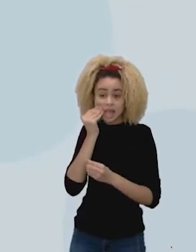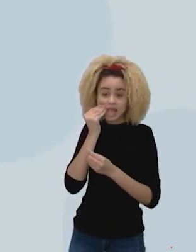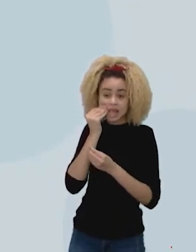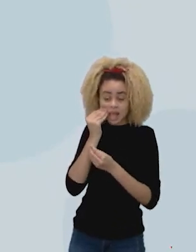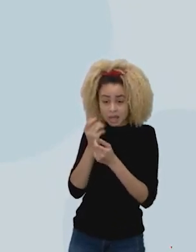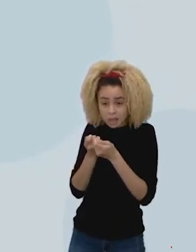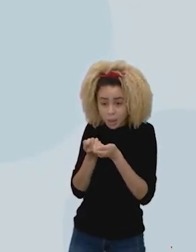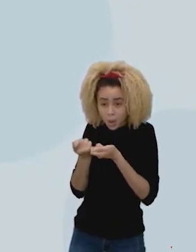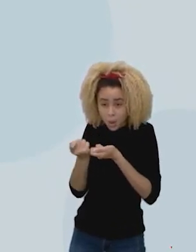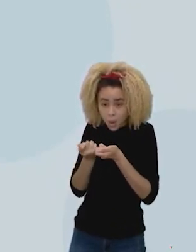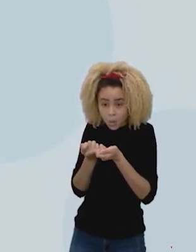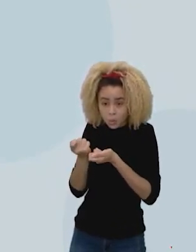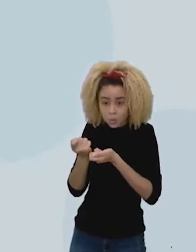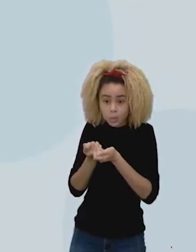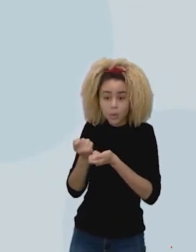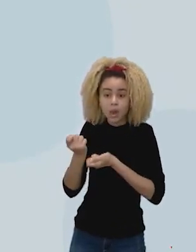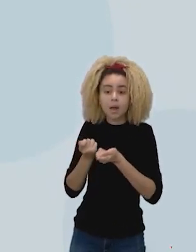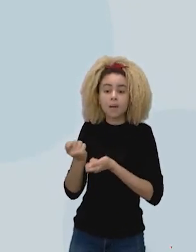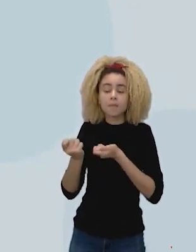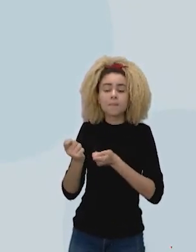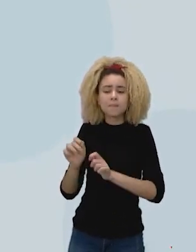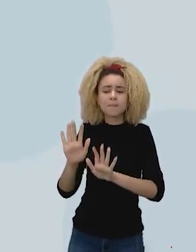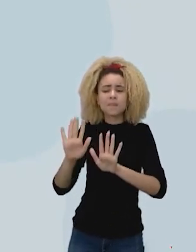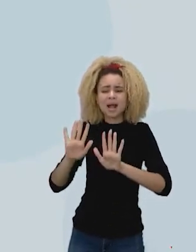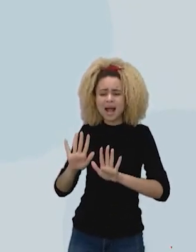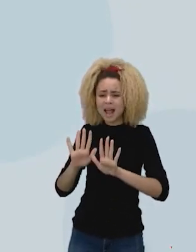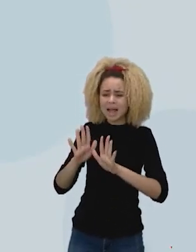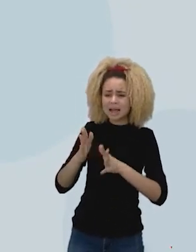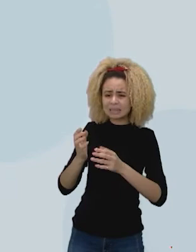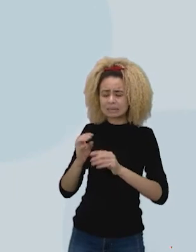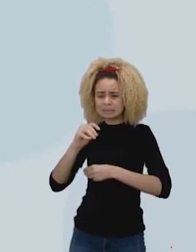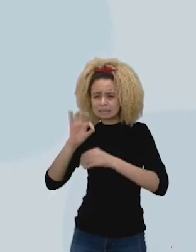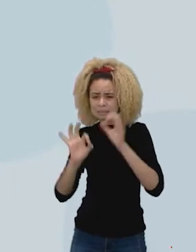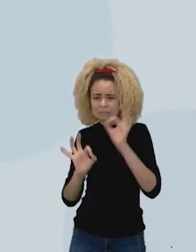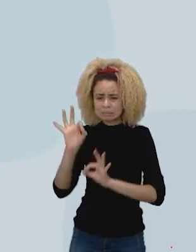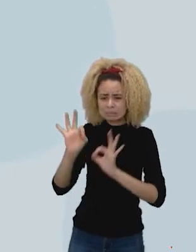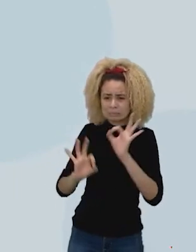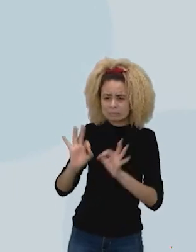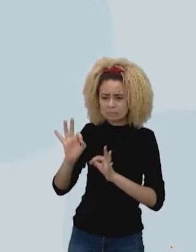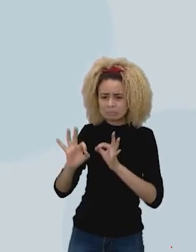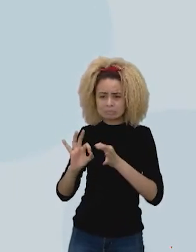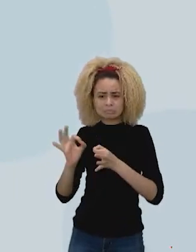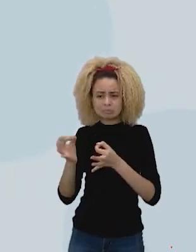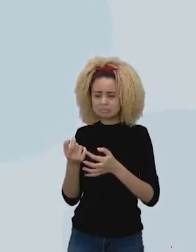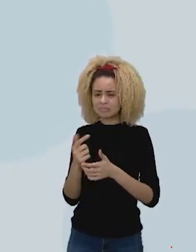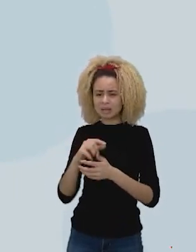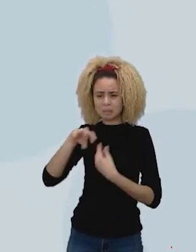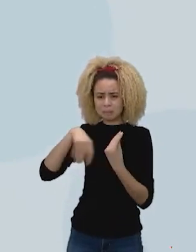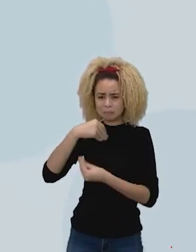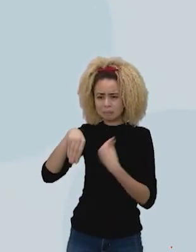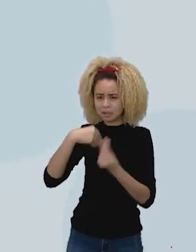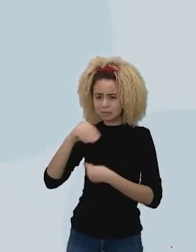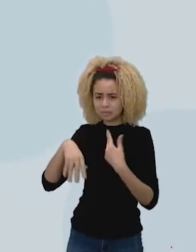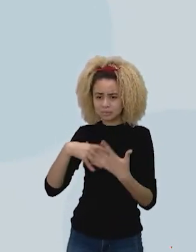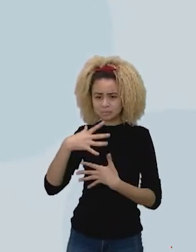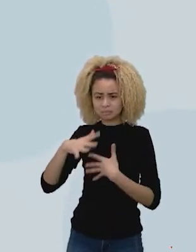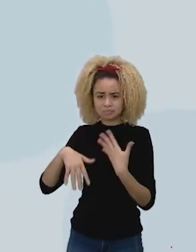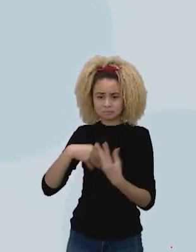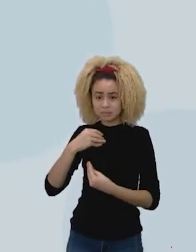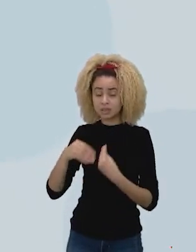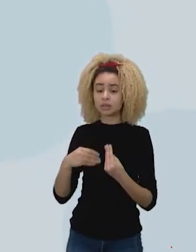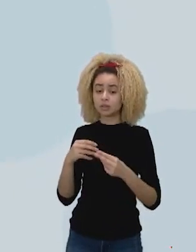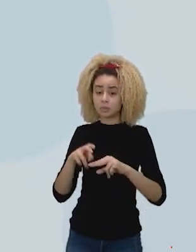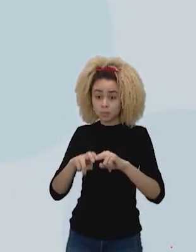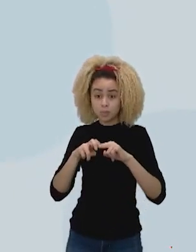controle, mas tem ali uma certa desordem, né? Tem uma desordem aí. E é por isso que a gente